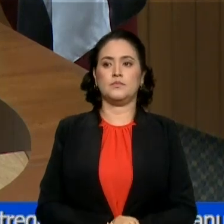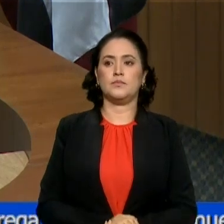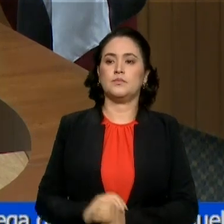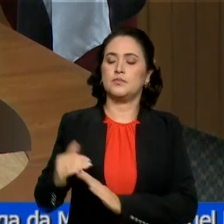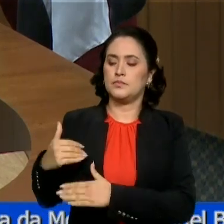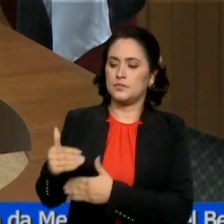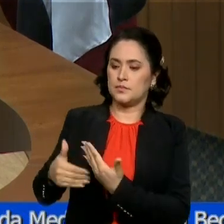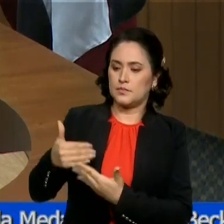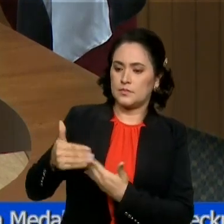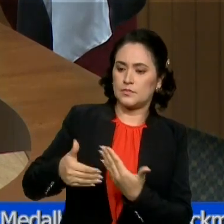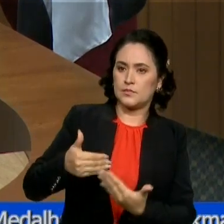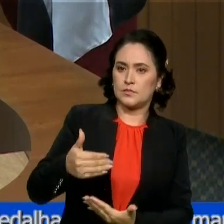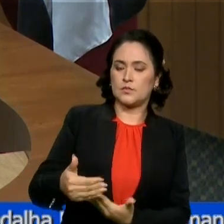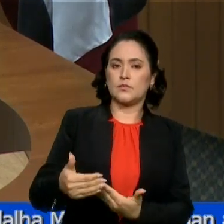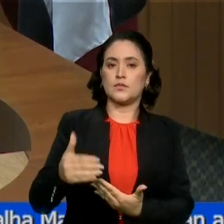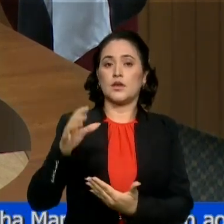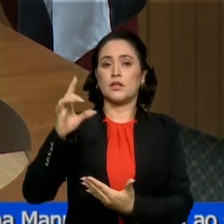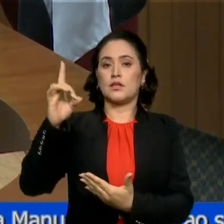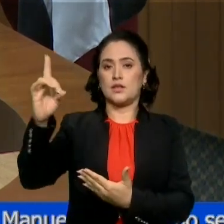trajetória